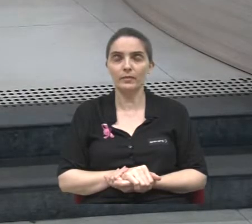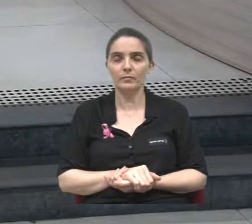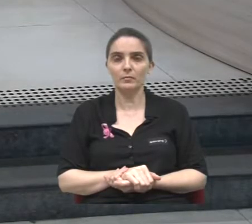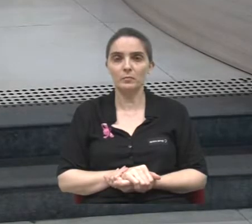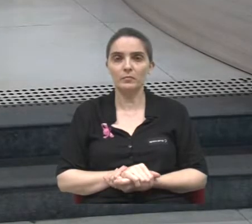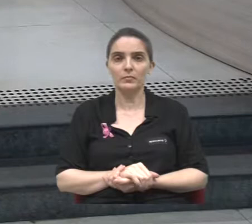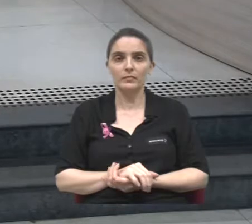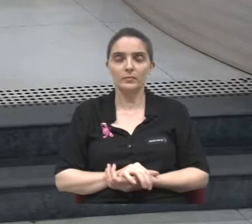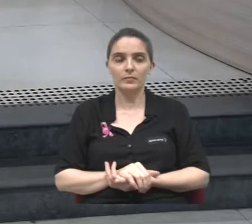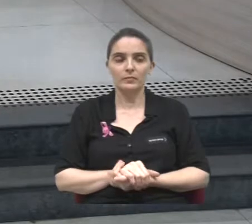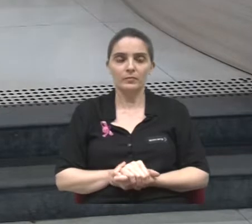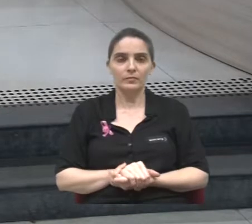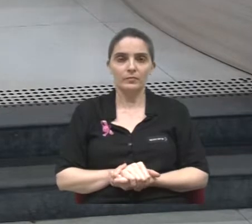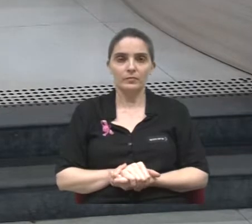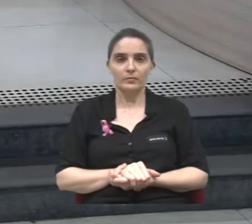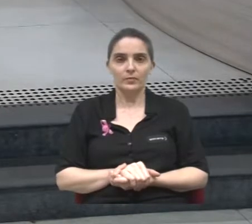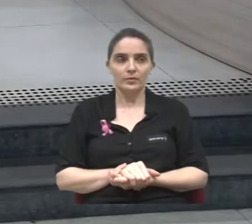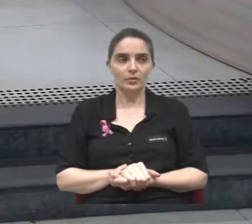Inclusive, doutor,